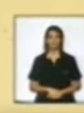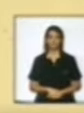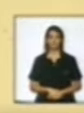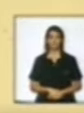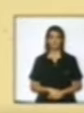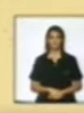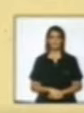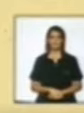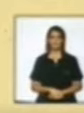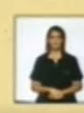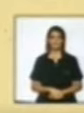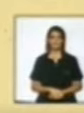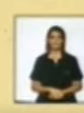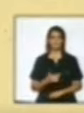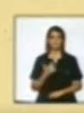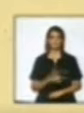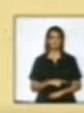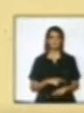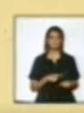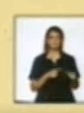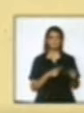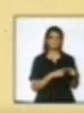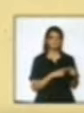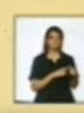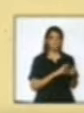Vamos lá de novo, primeira camada.